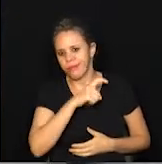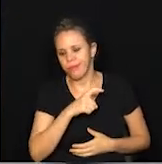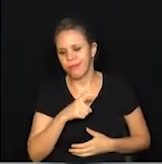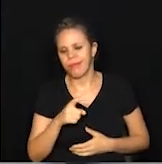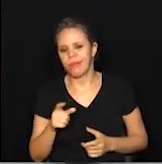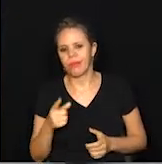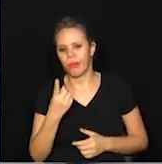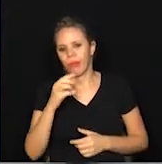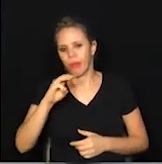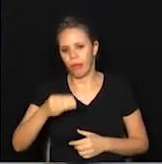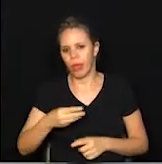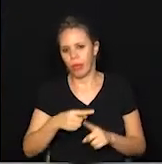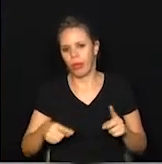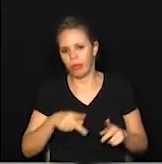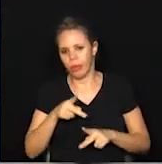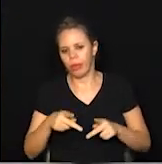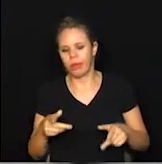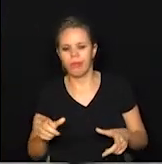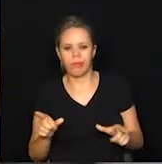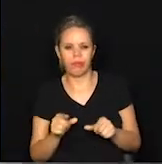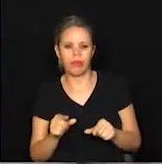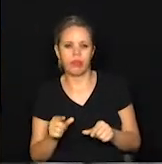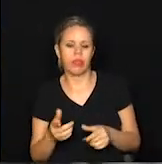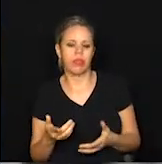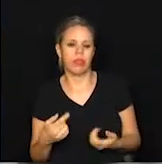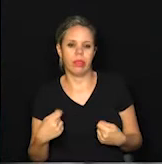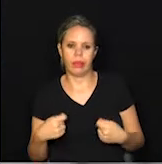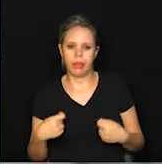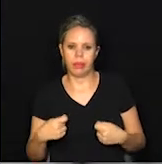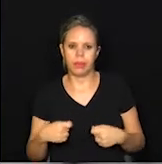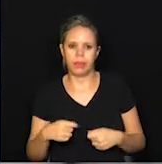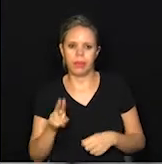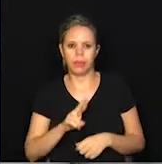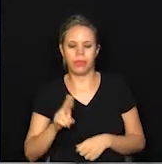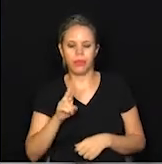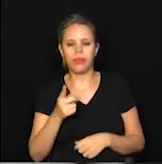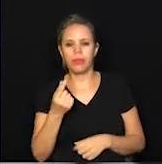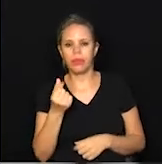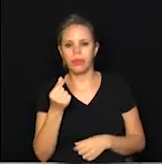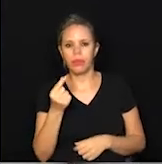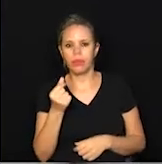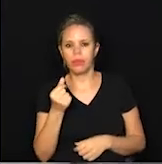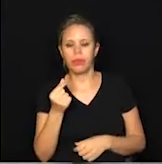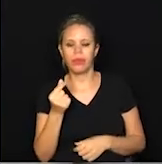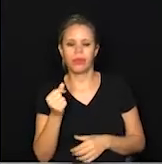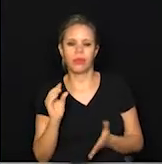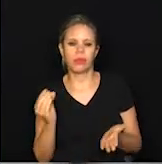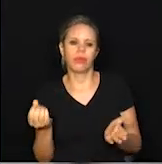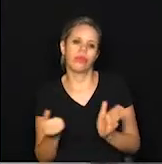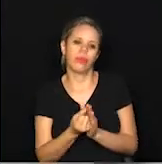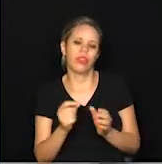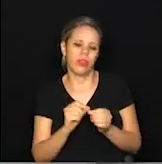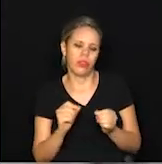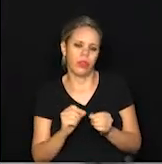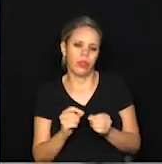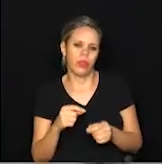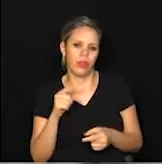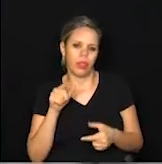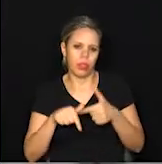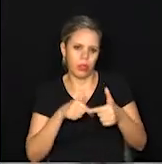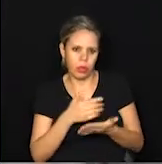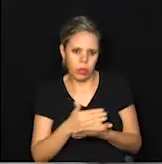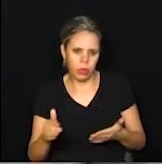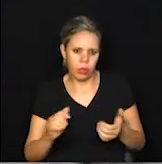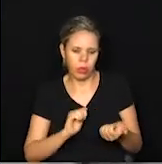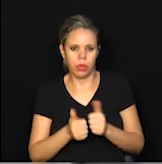de 1,5 milhão de habitantes. Então, a necessidade de usar esse fundo para que a gente faça o trabalho de iniciação